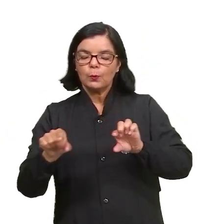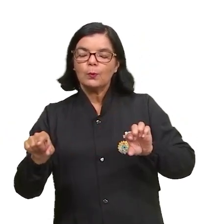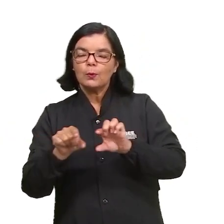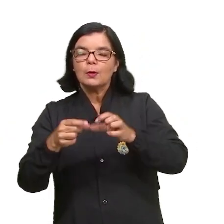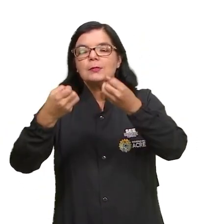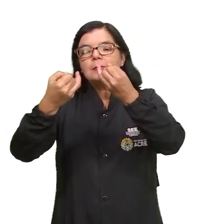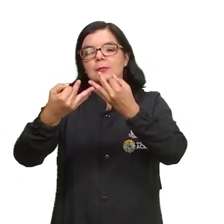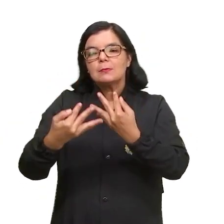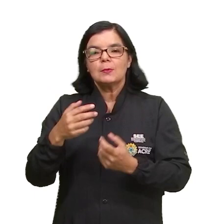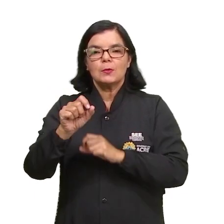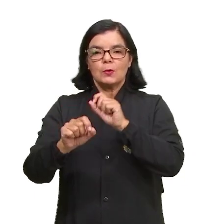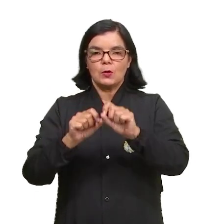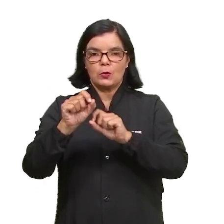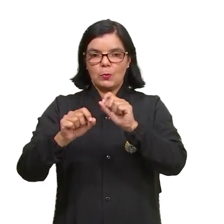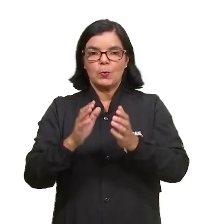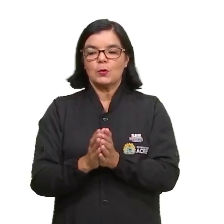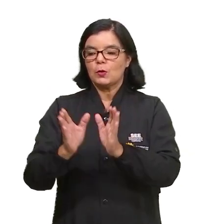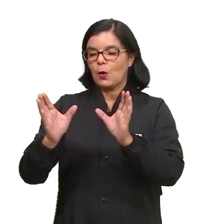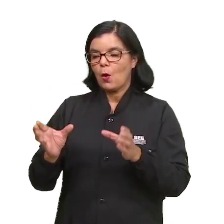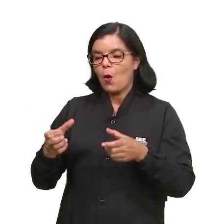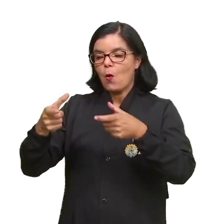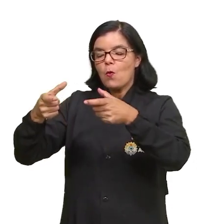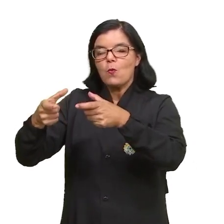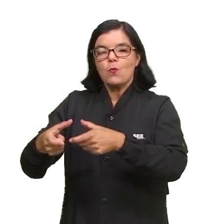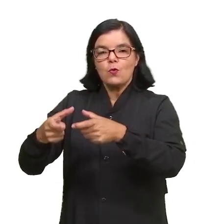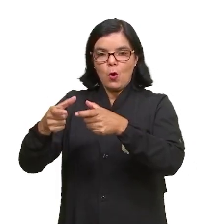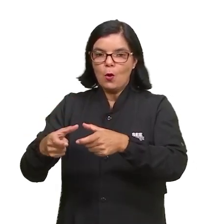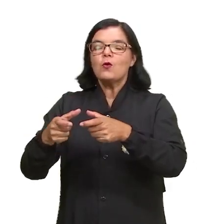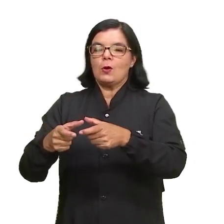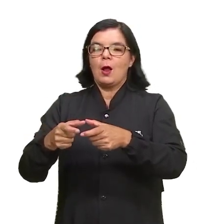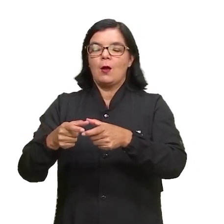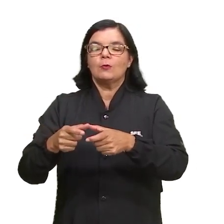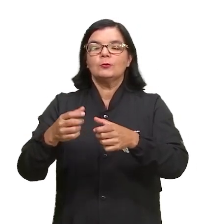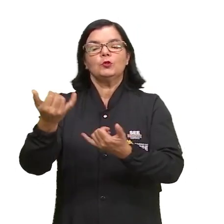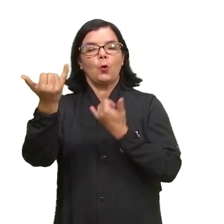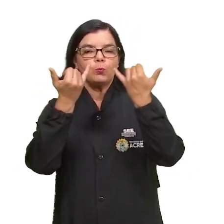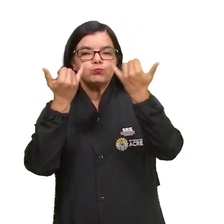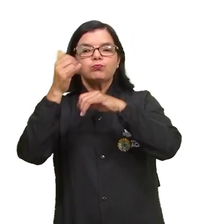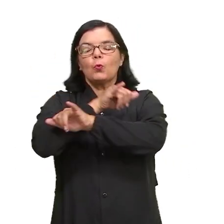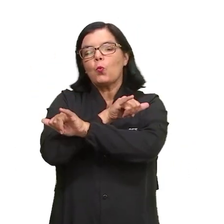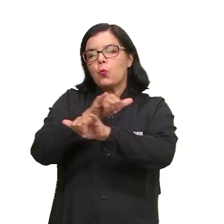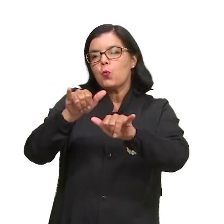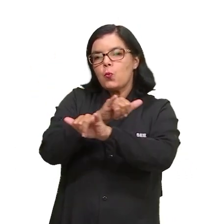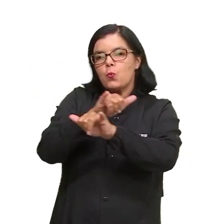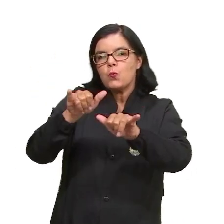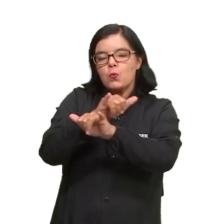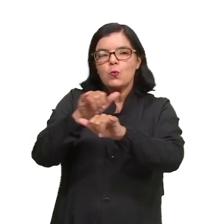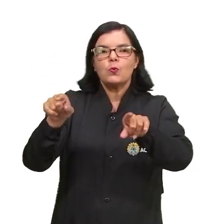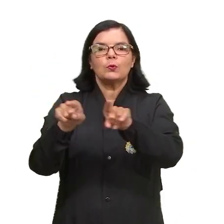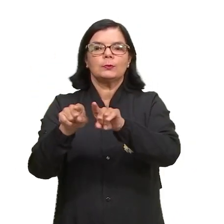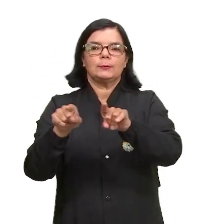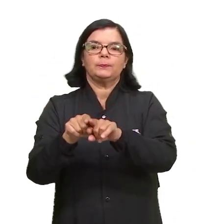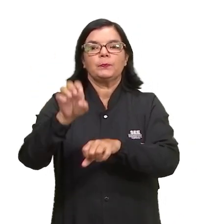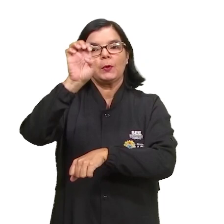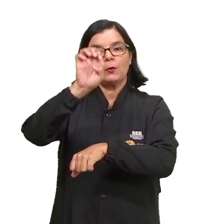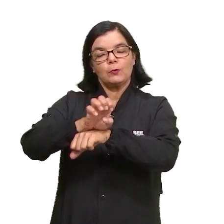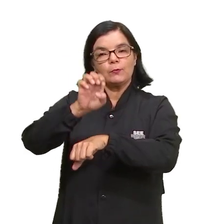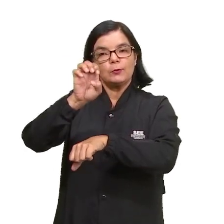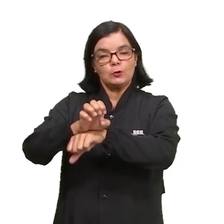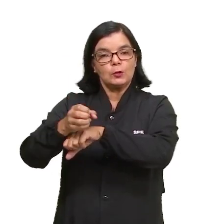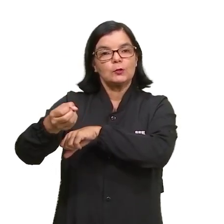ela diz o quê? É o Departamento de Imprensa e Propaganda e a Política Editorial do Estado